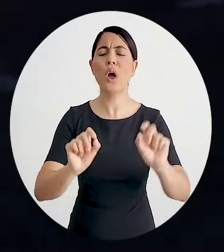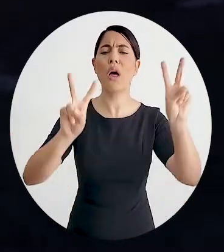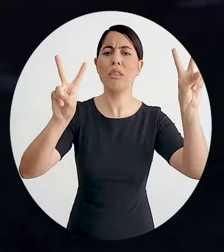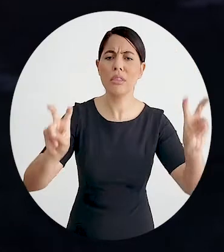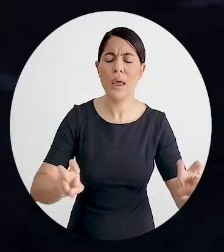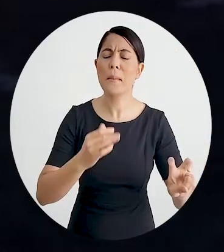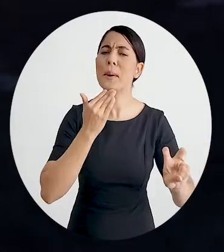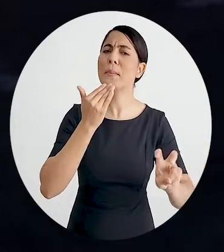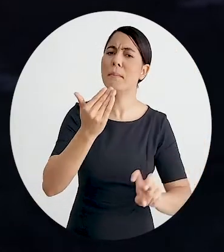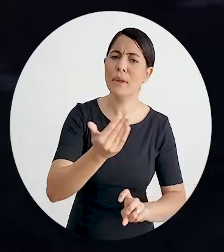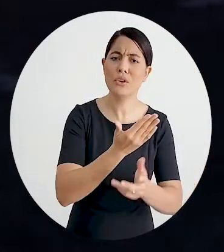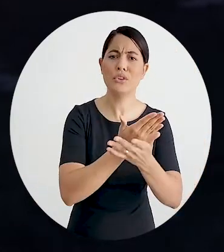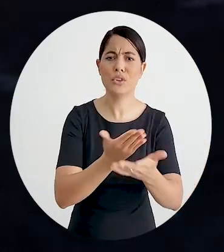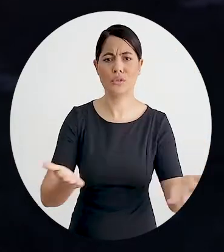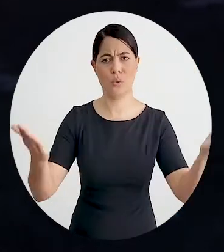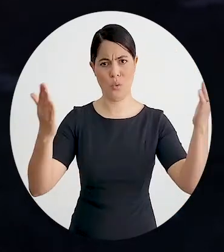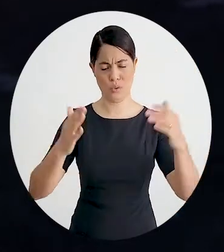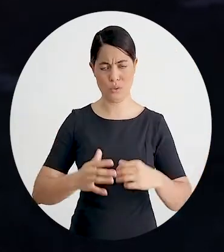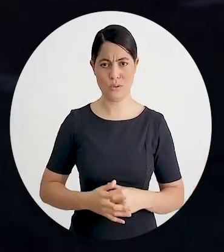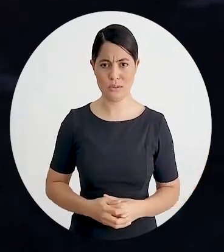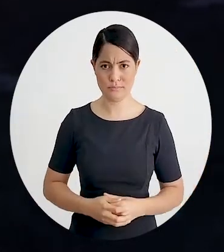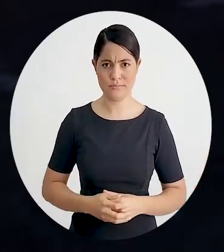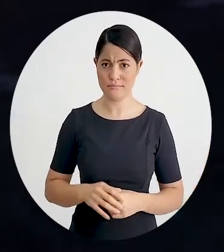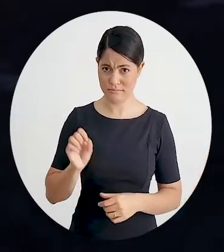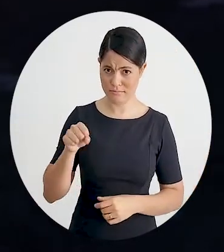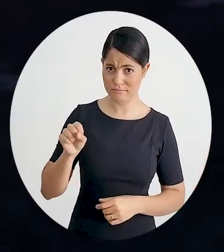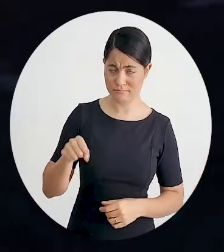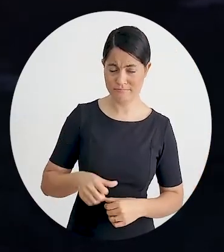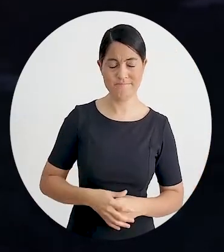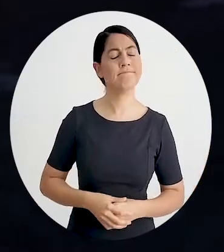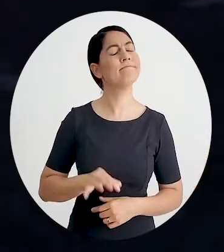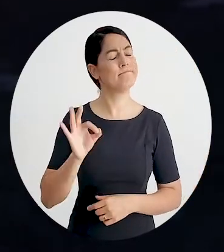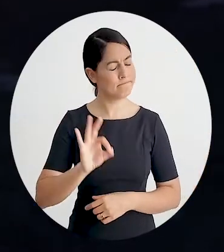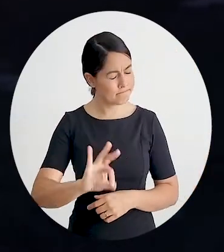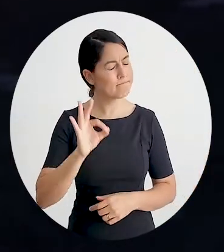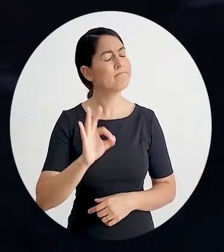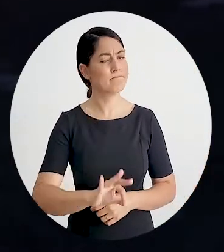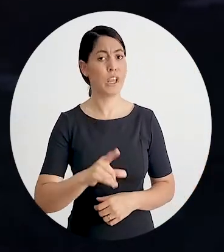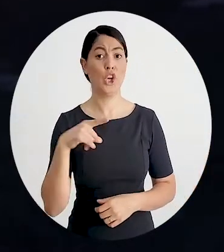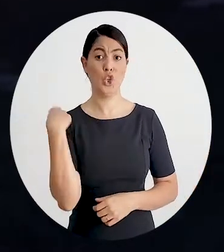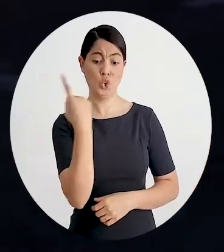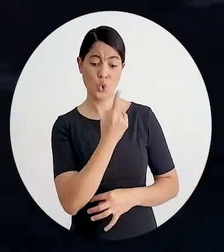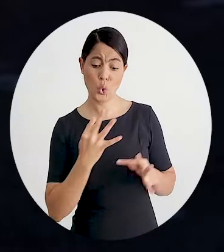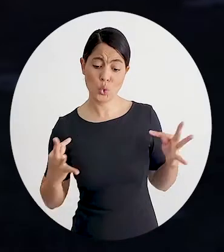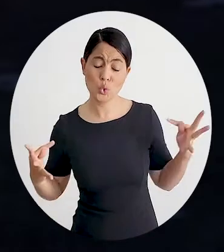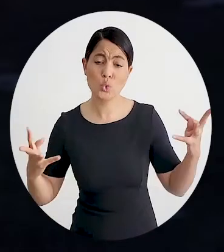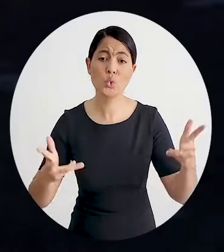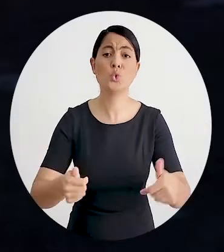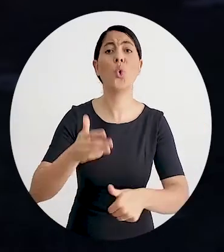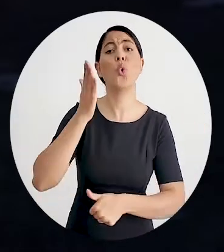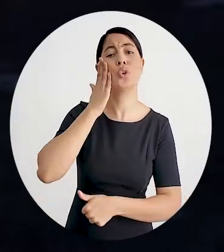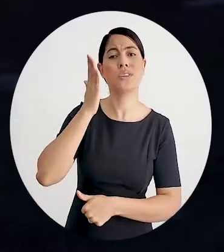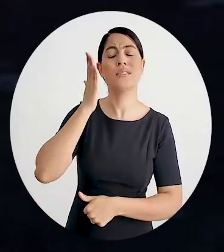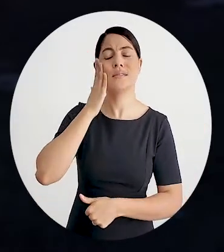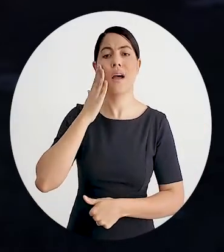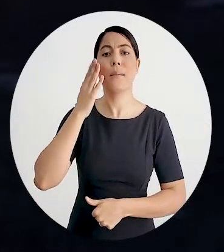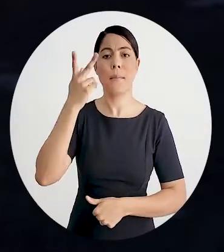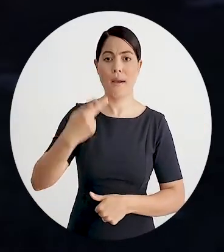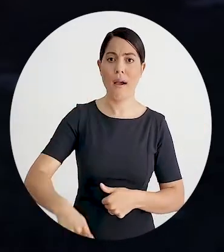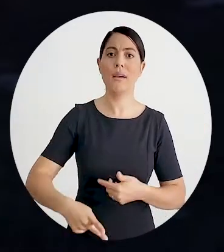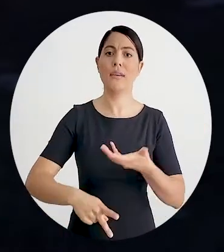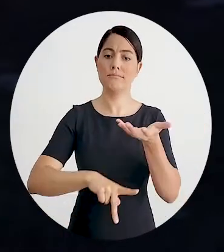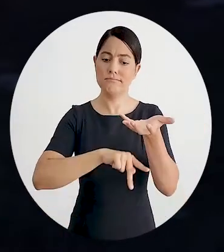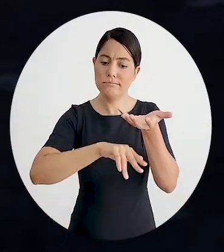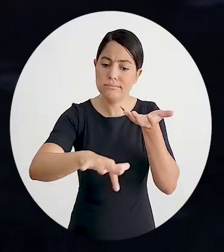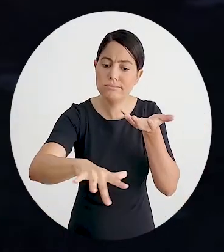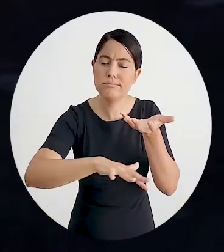Animais, para fazer um importante apelo e um pedido a todos vocês. É isso, Glaucia? Exatamente. Todos nós sabemos que o Pantanal